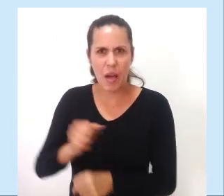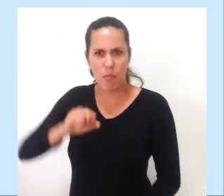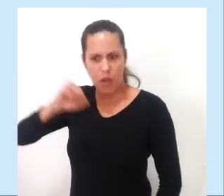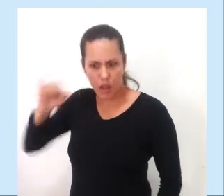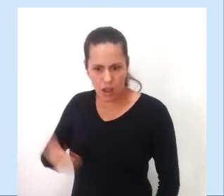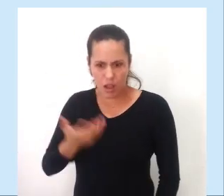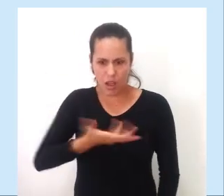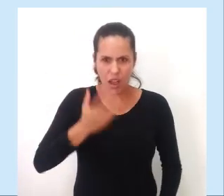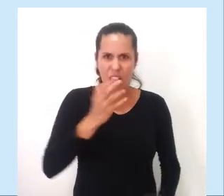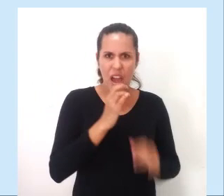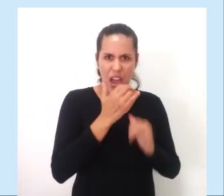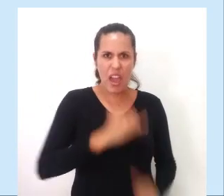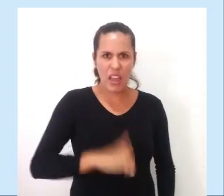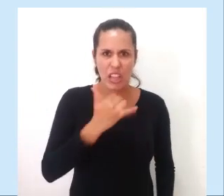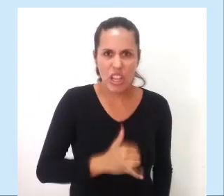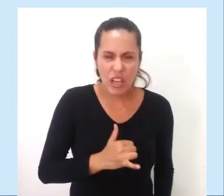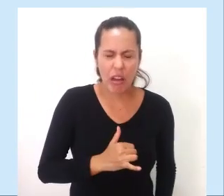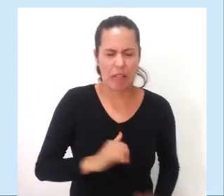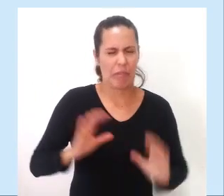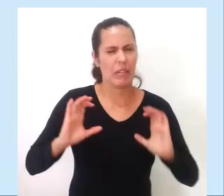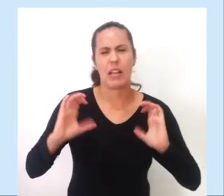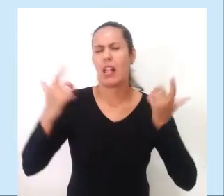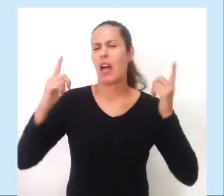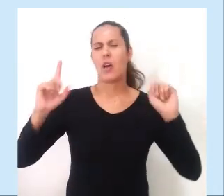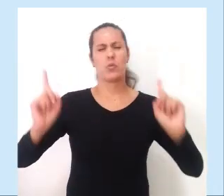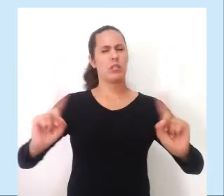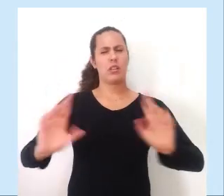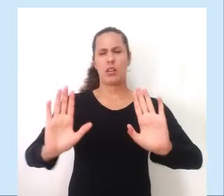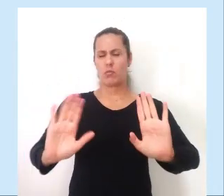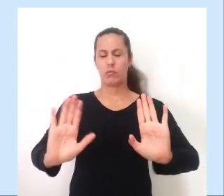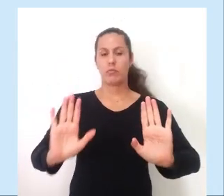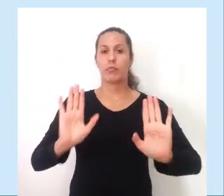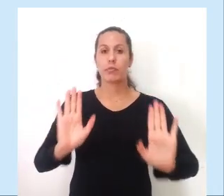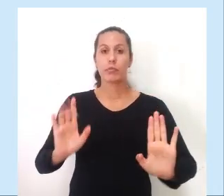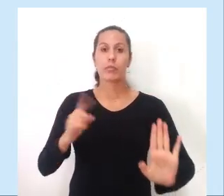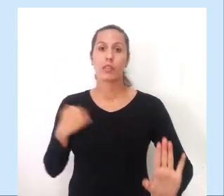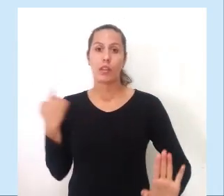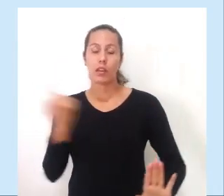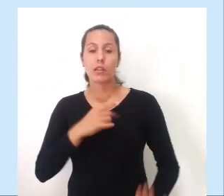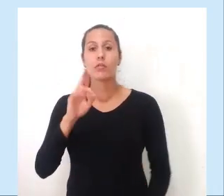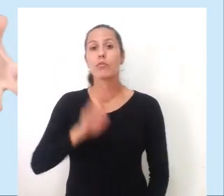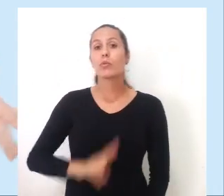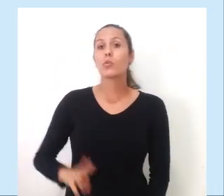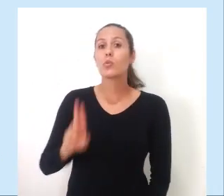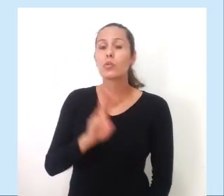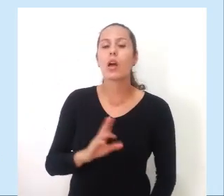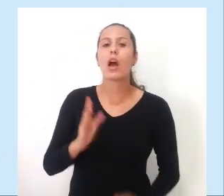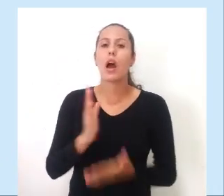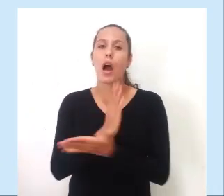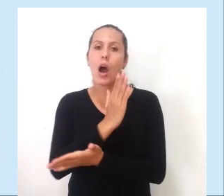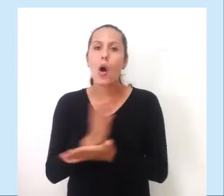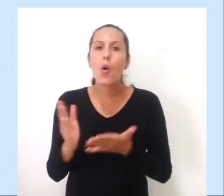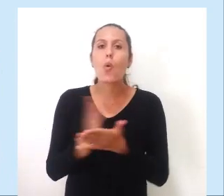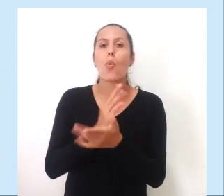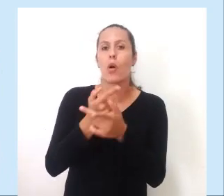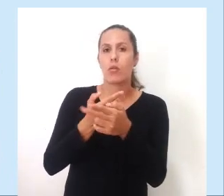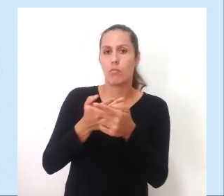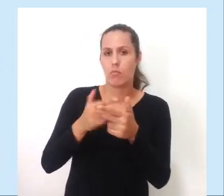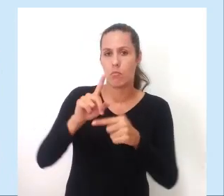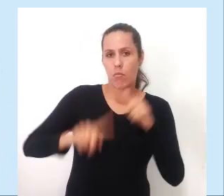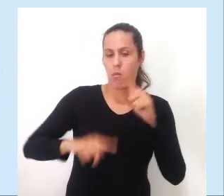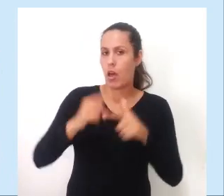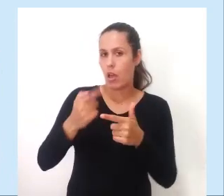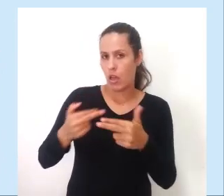a gente vai matar um ser vivo para produzir energia? Claro que não. A gente